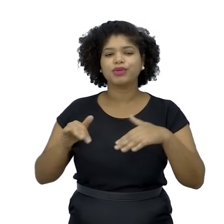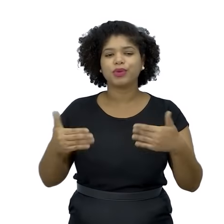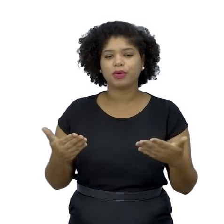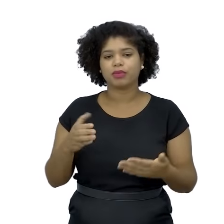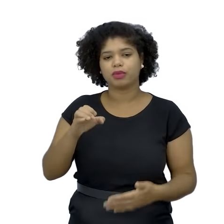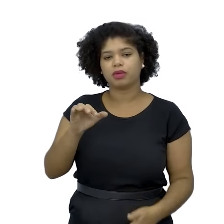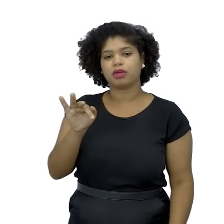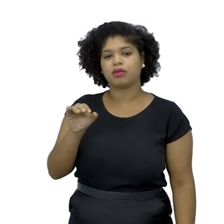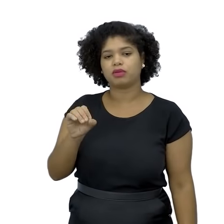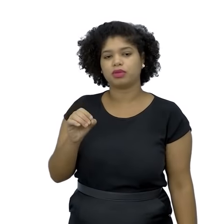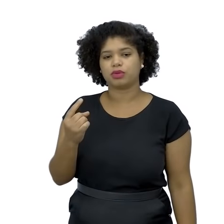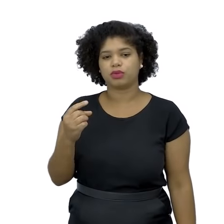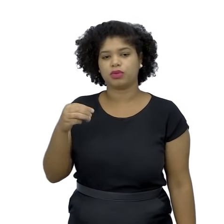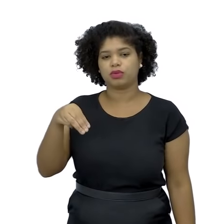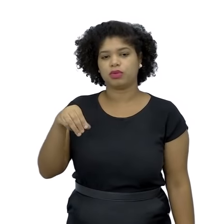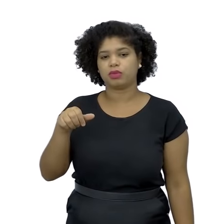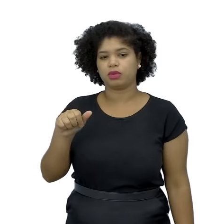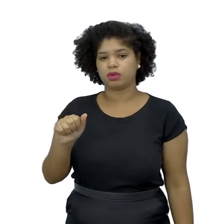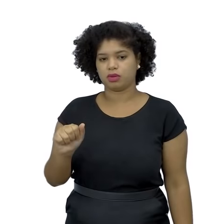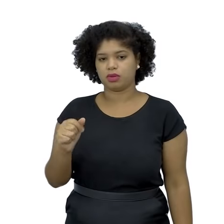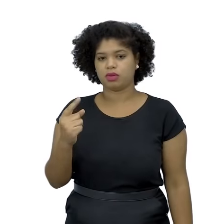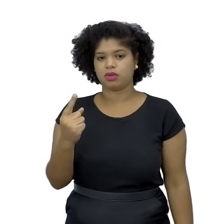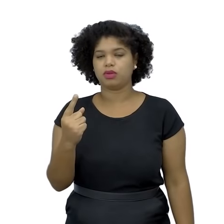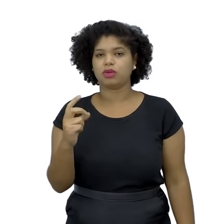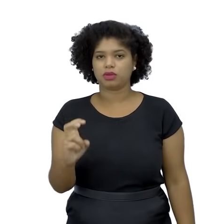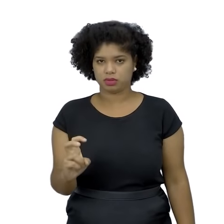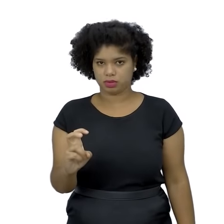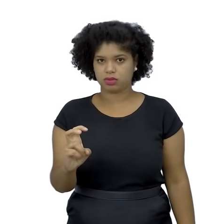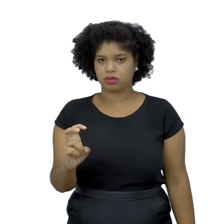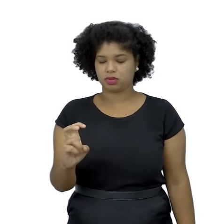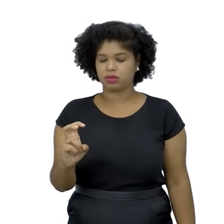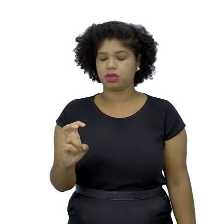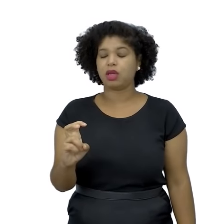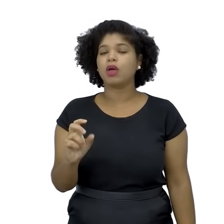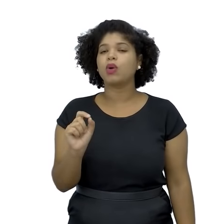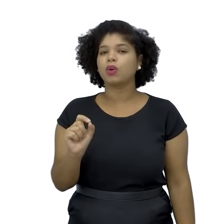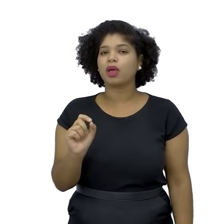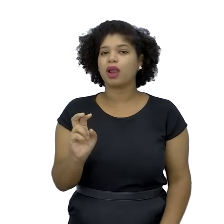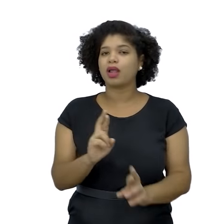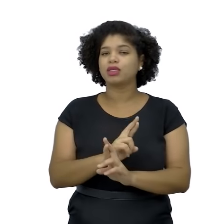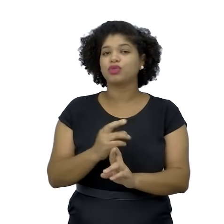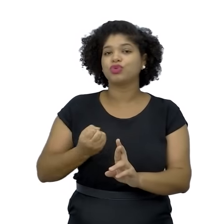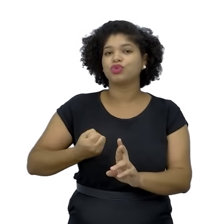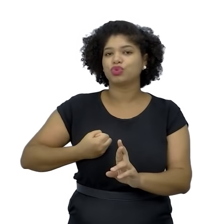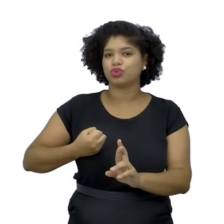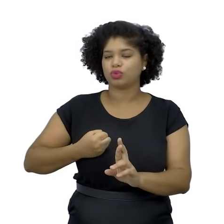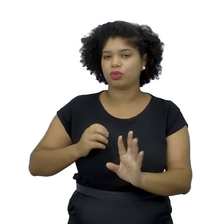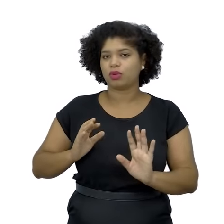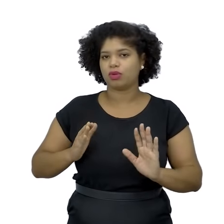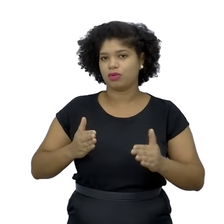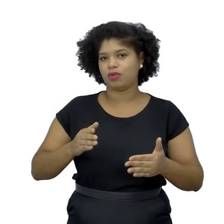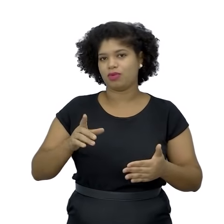AIF01MA15. Então, essa habilidade também tem como foco as relações numéricas, que os estudantes, mesmo